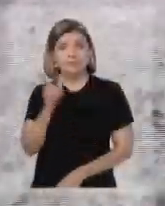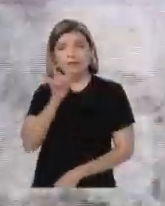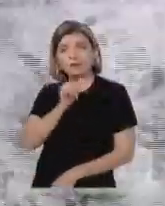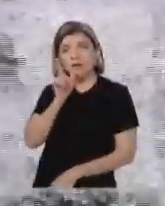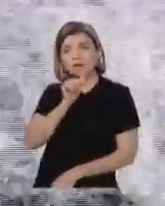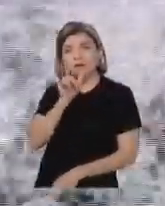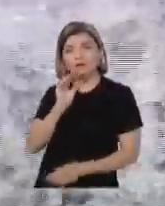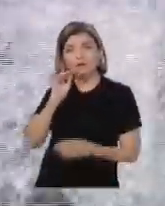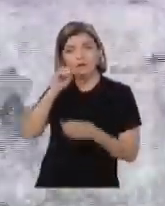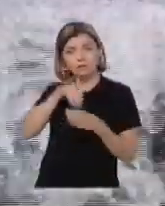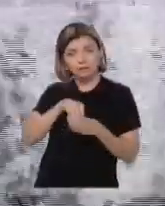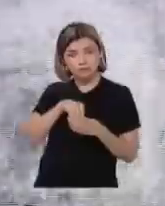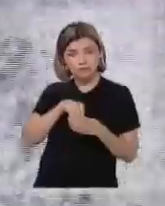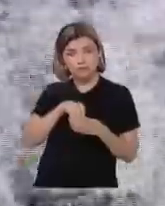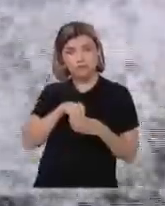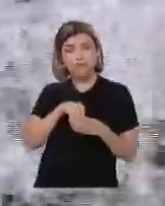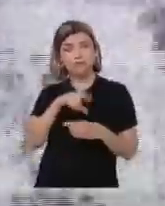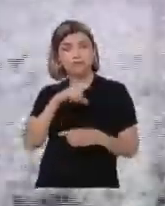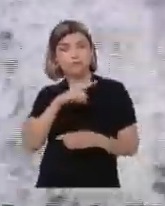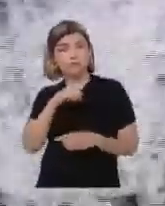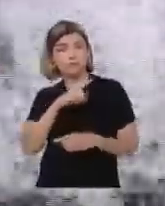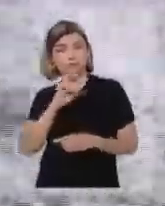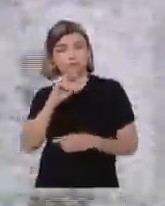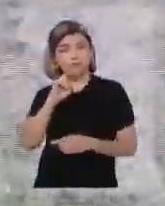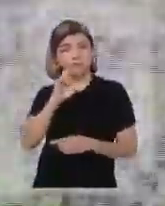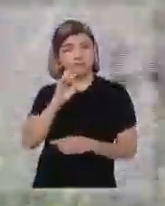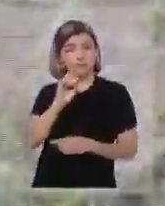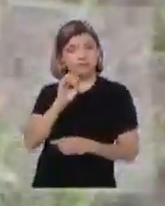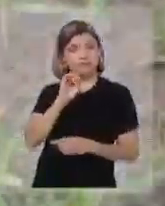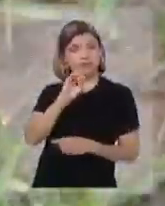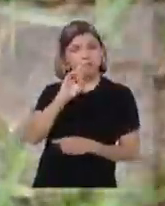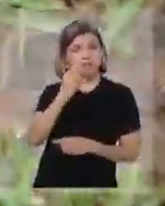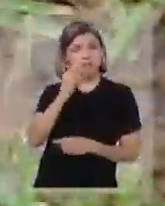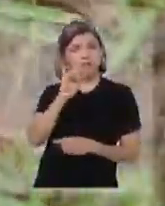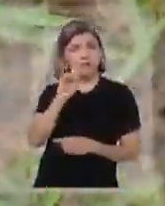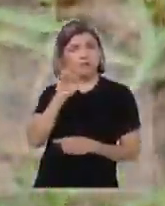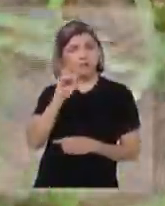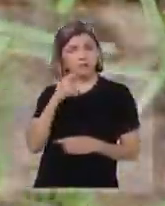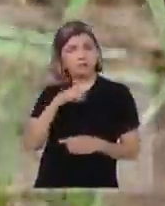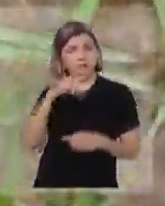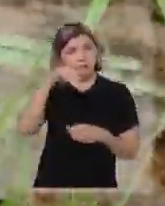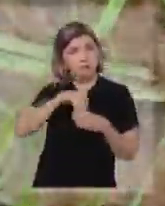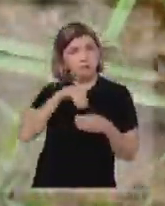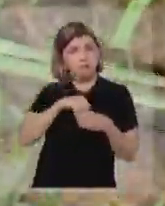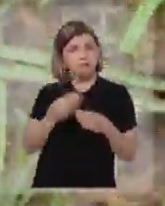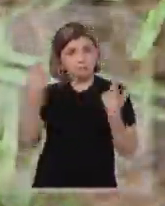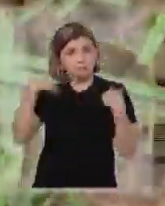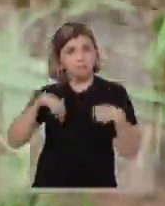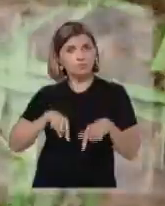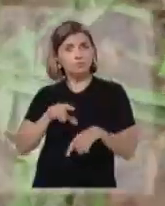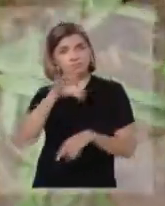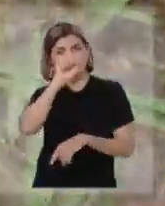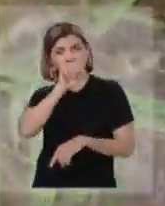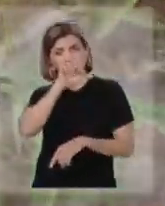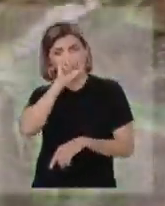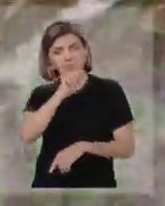A água é formada pela ligação do oxigênio com hidrogênio e elétrons transportados na cadeia